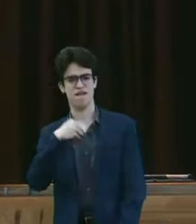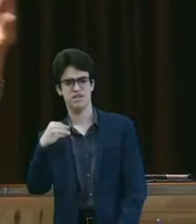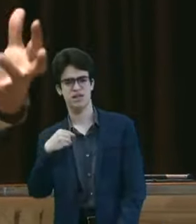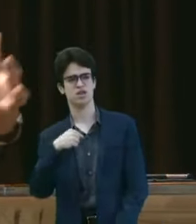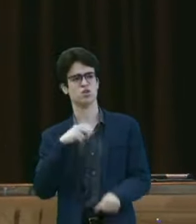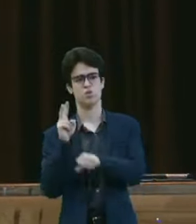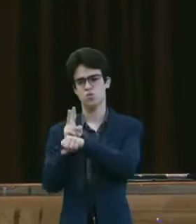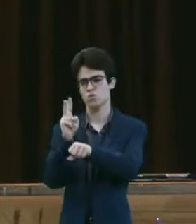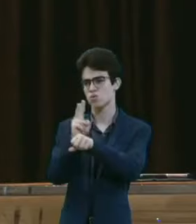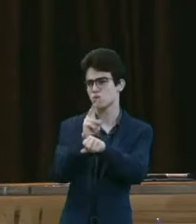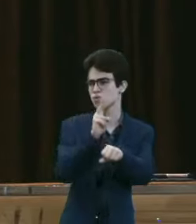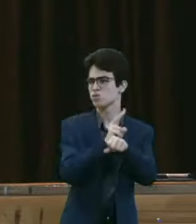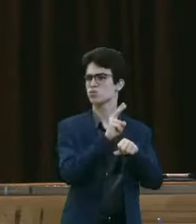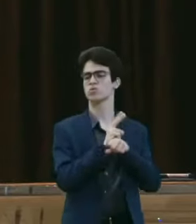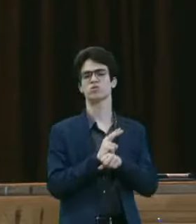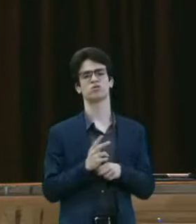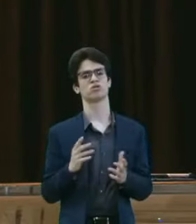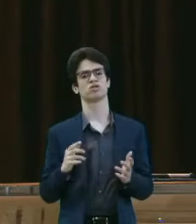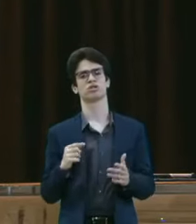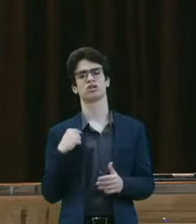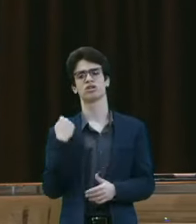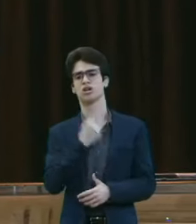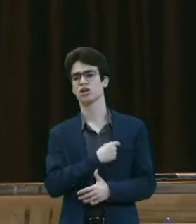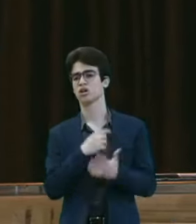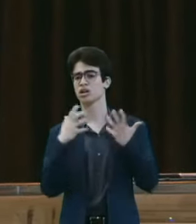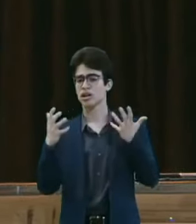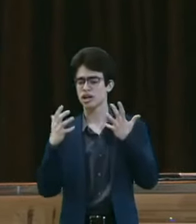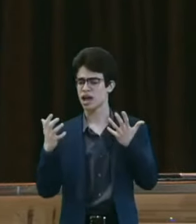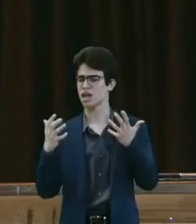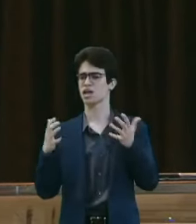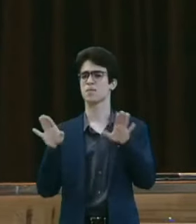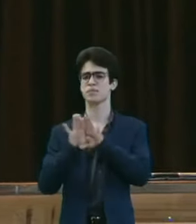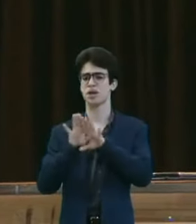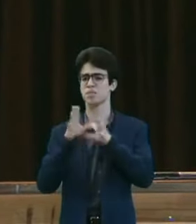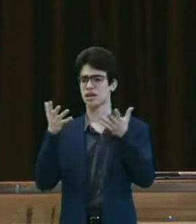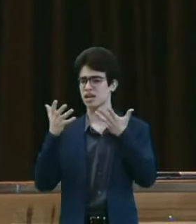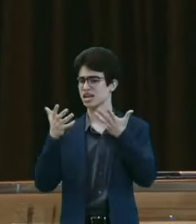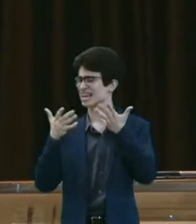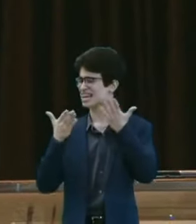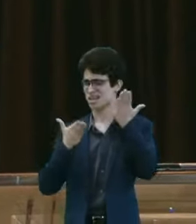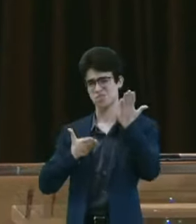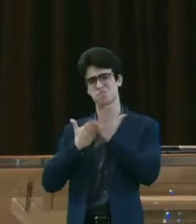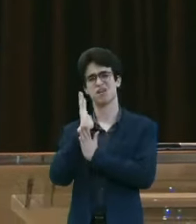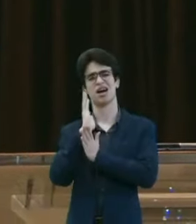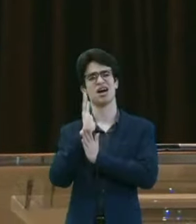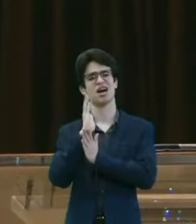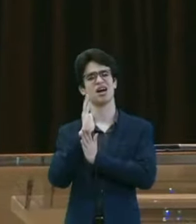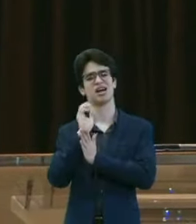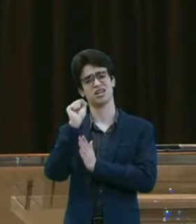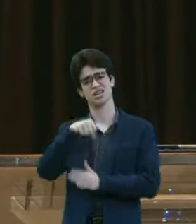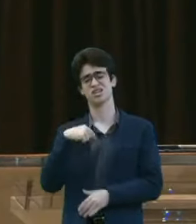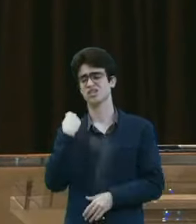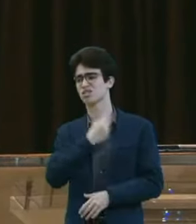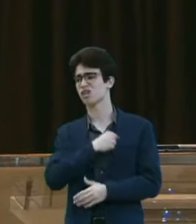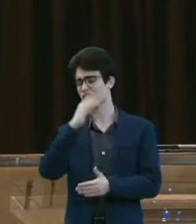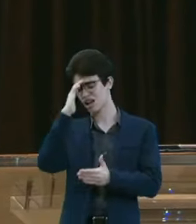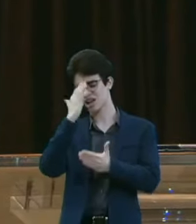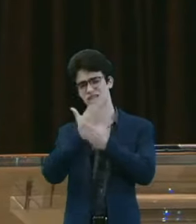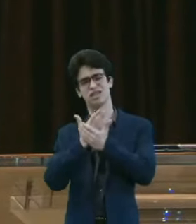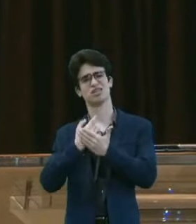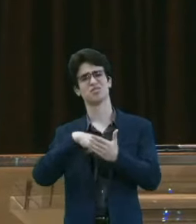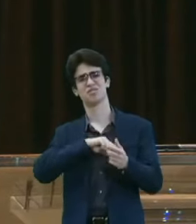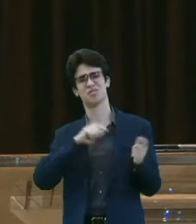cuida dos seus? Nós queremos e temos o desejo de superar limites. Nós acreditamos que podemos, que